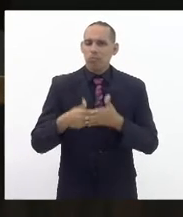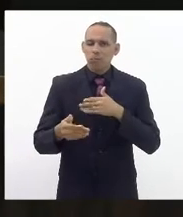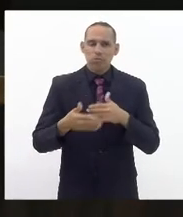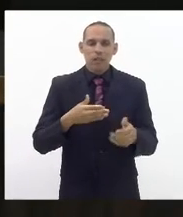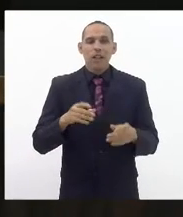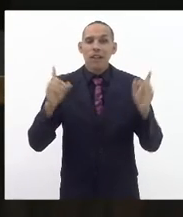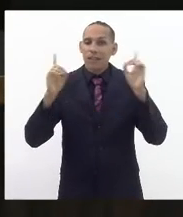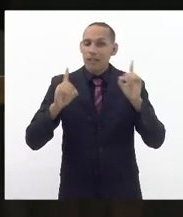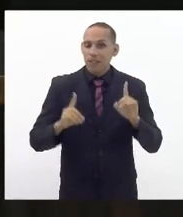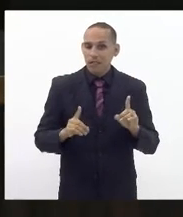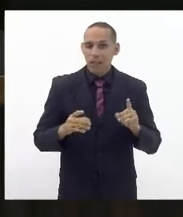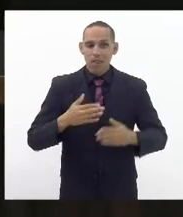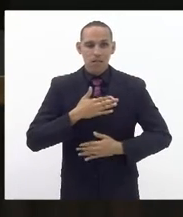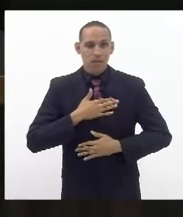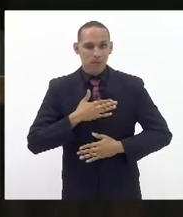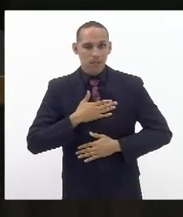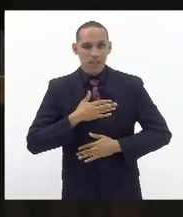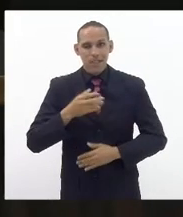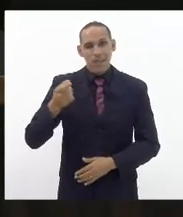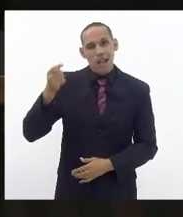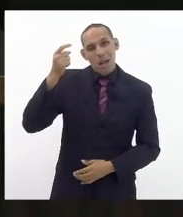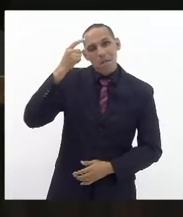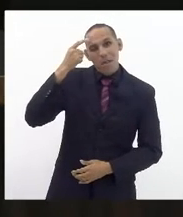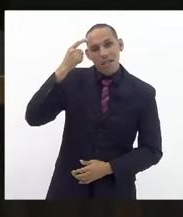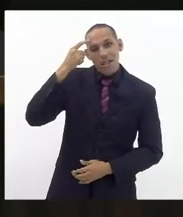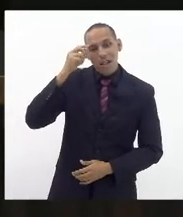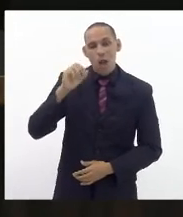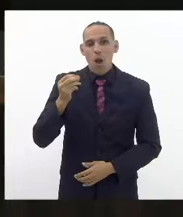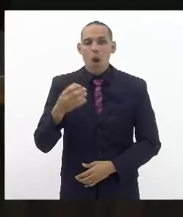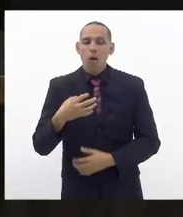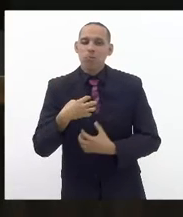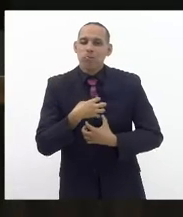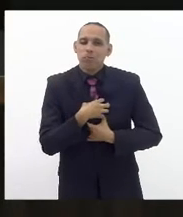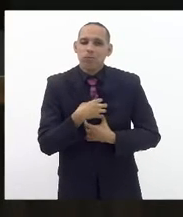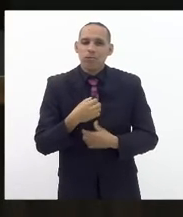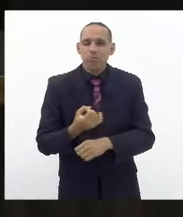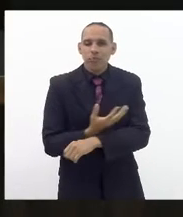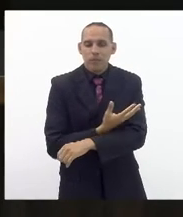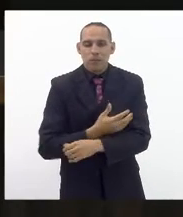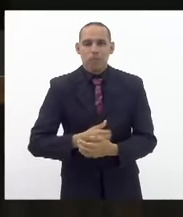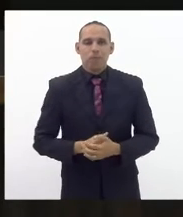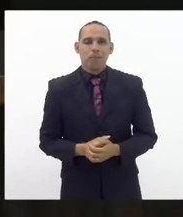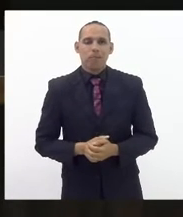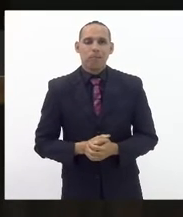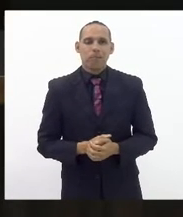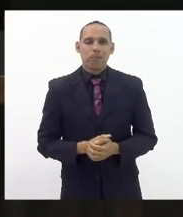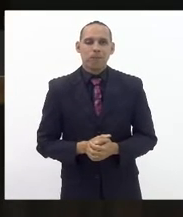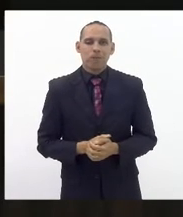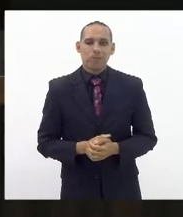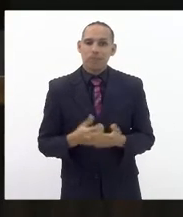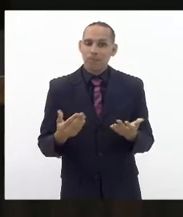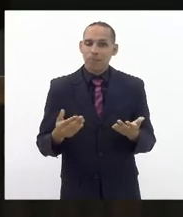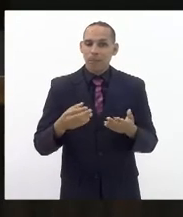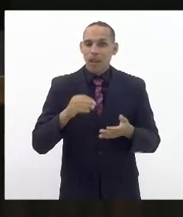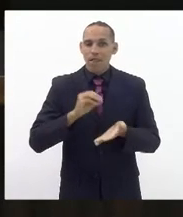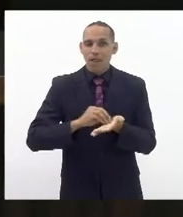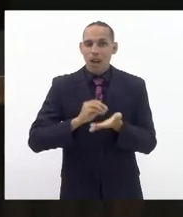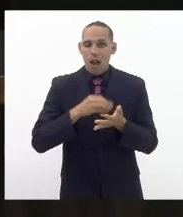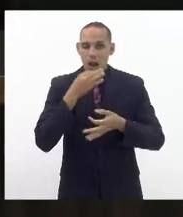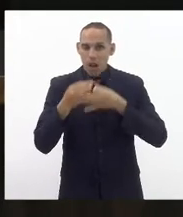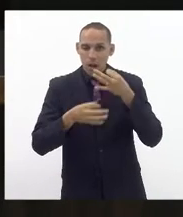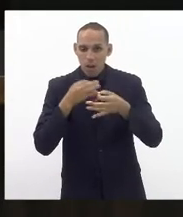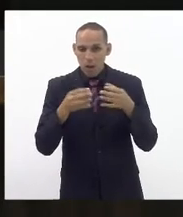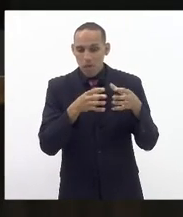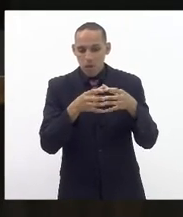portadora de deficiência física, mental e ou sensorial. Pendentes pareceres das Comissões de Constituição e Justiça de Assuntos da